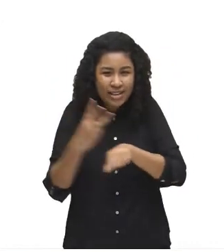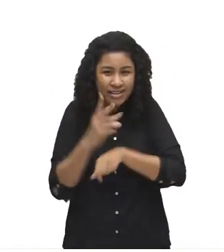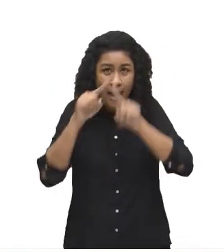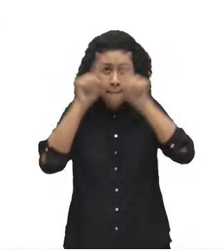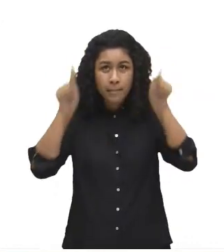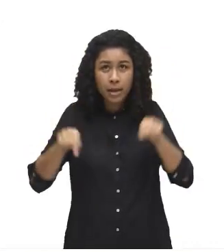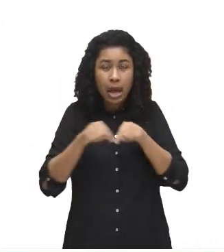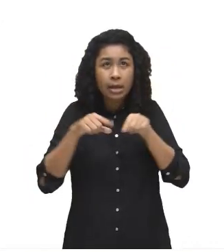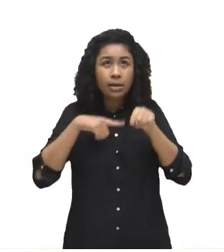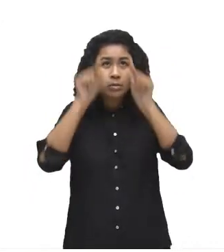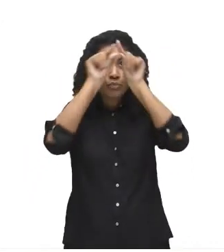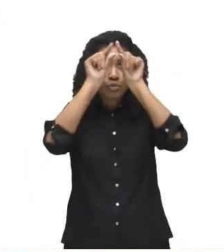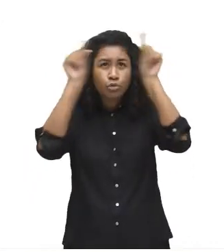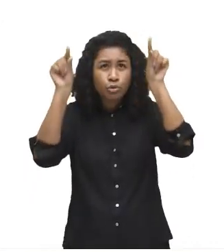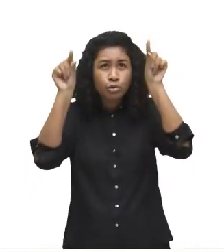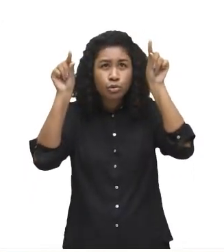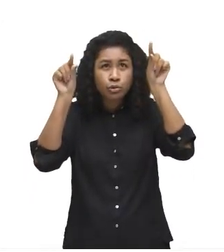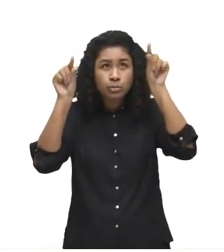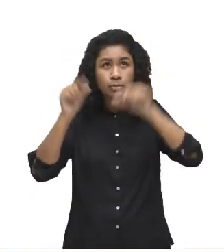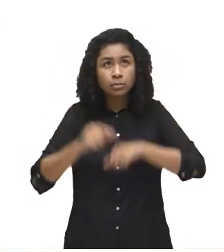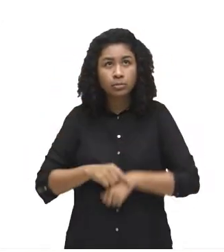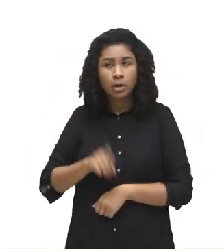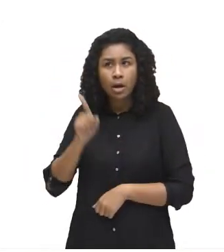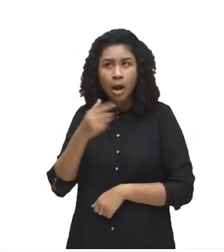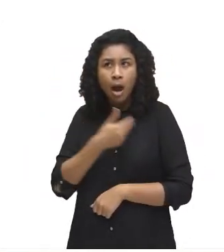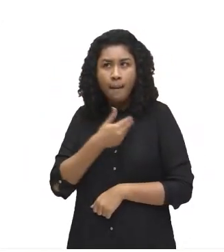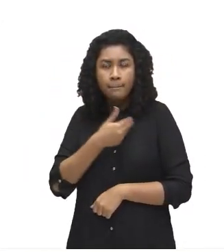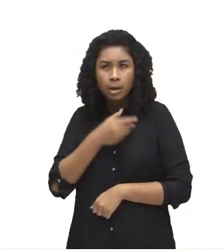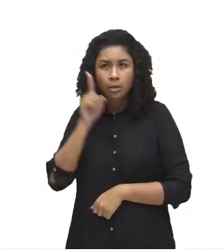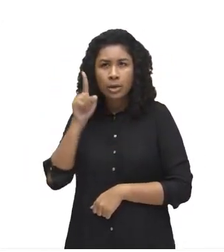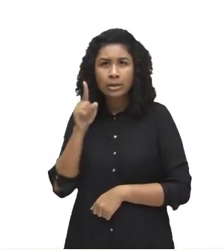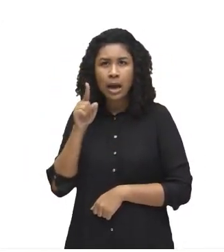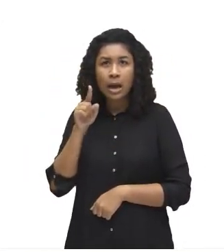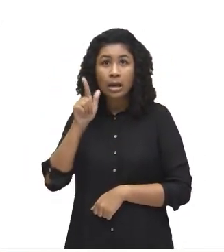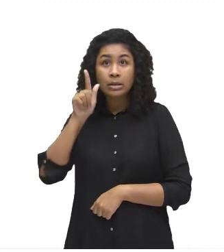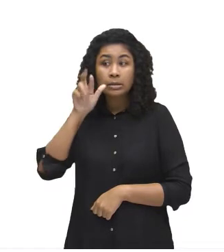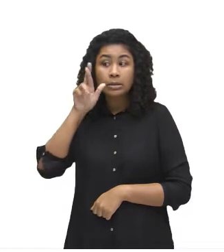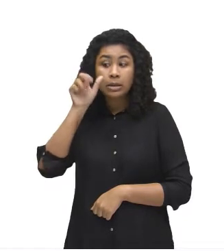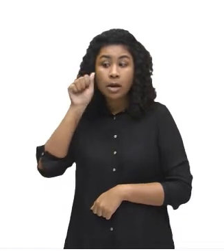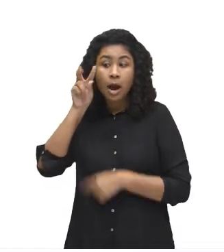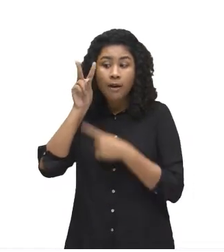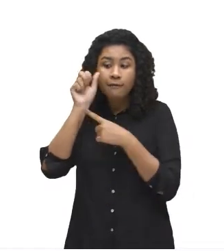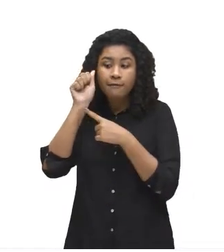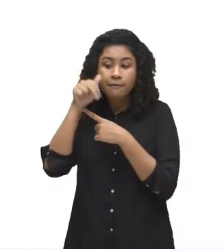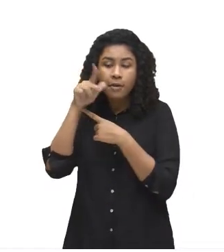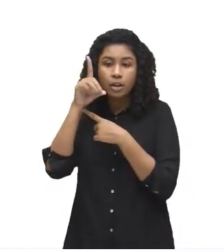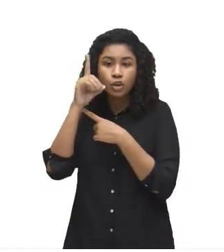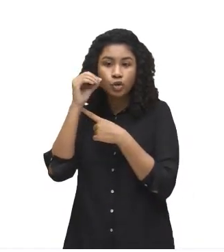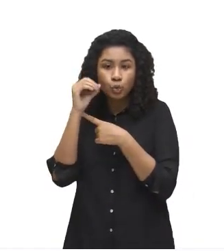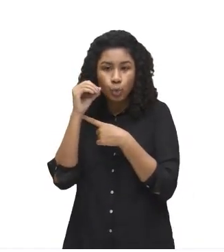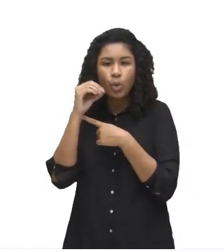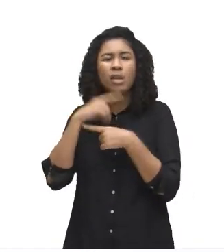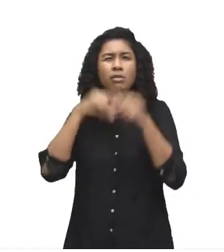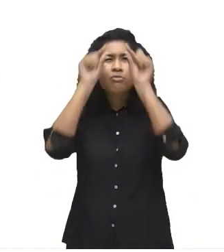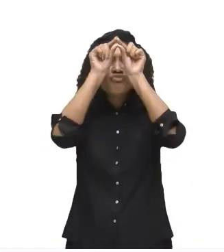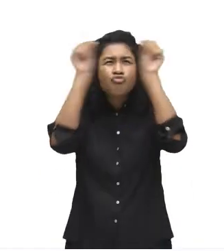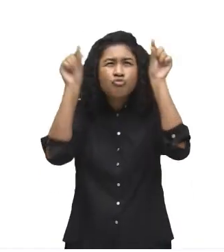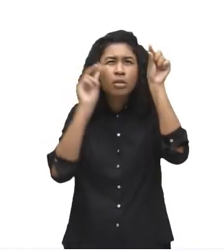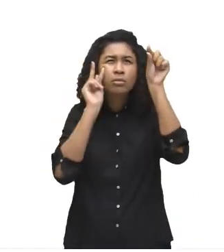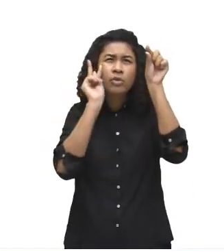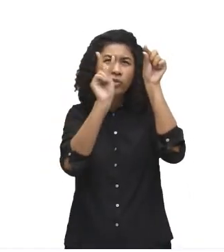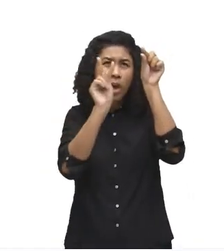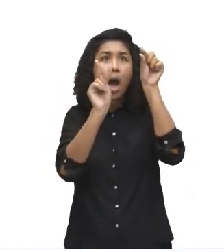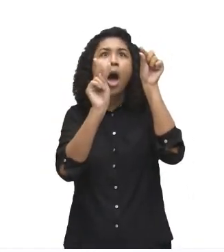ali, fulano está gravando, você sabe que vem ali uma composição de um texto. Como não utiliza as letras, nós falamos que é um